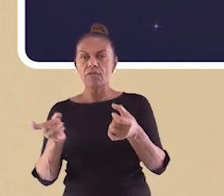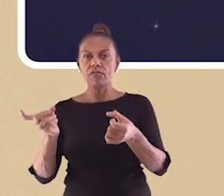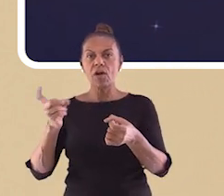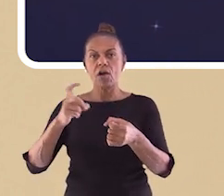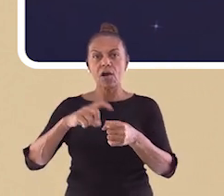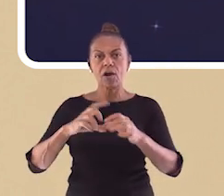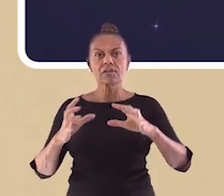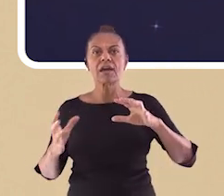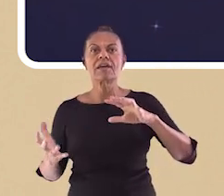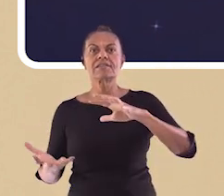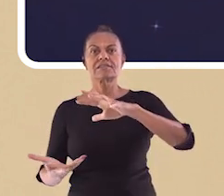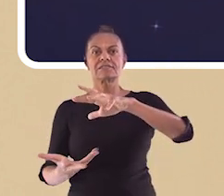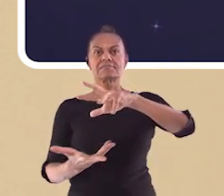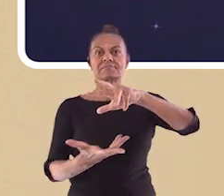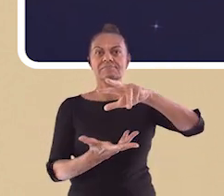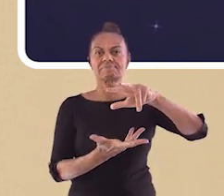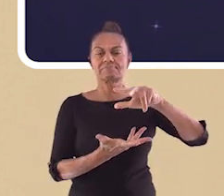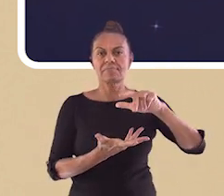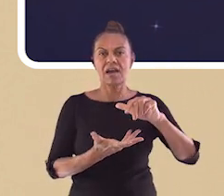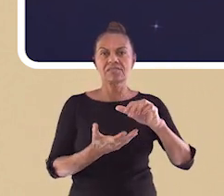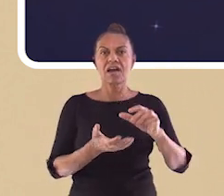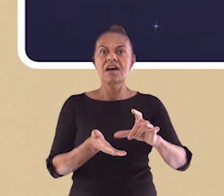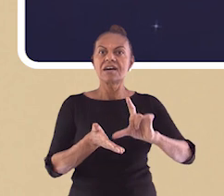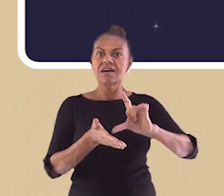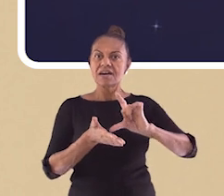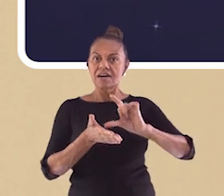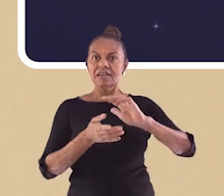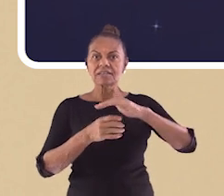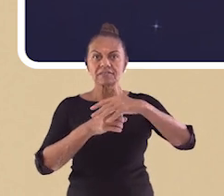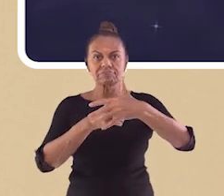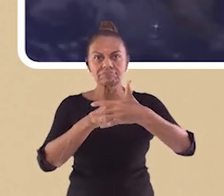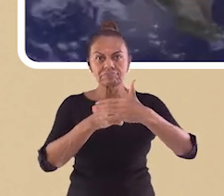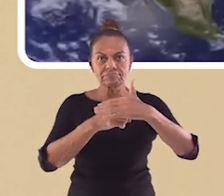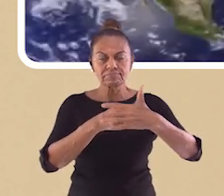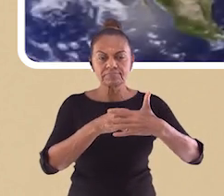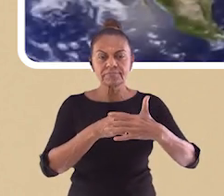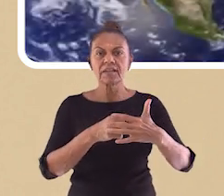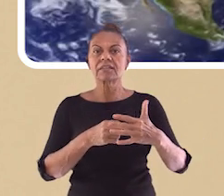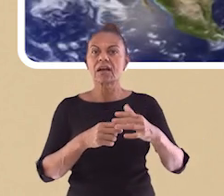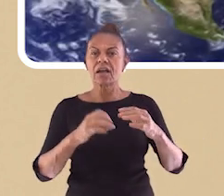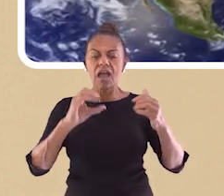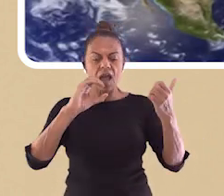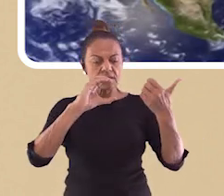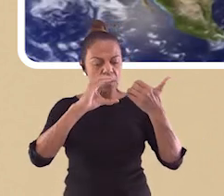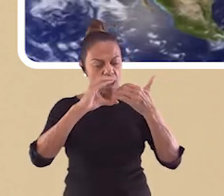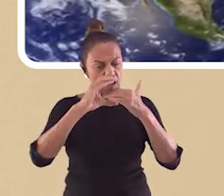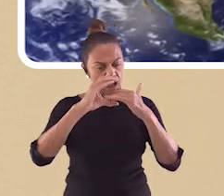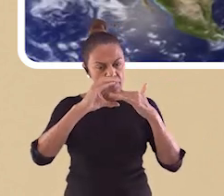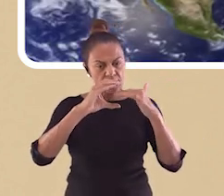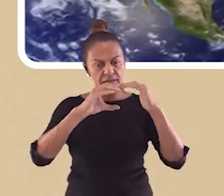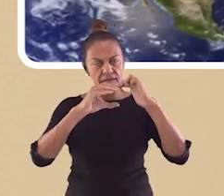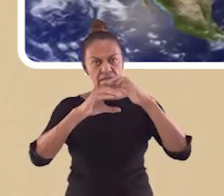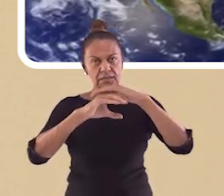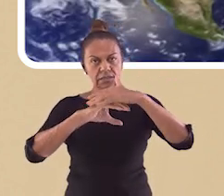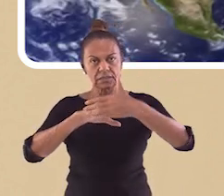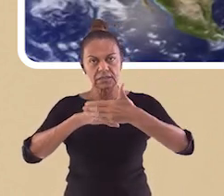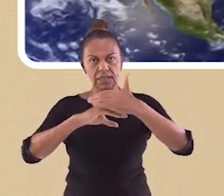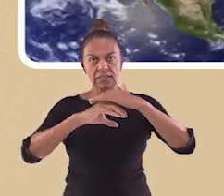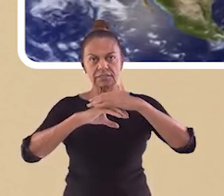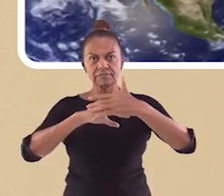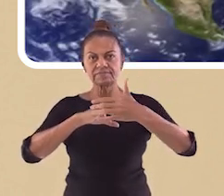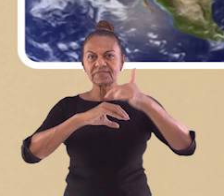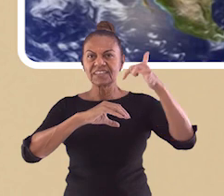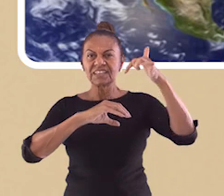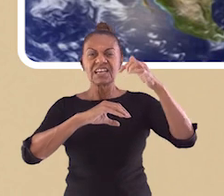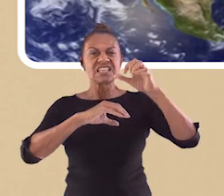de volta para o espaço antes mesmo de chegar à nossa superfície. Bem, a camada de ozônio retém uma parte dos raios